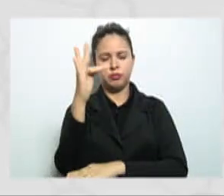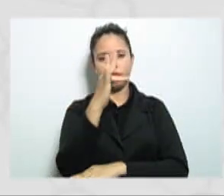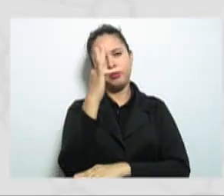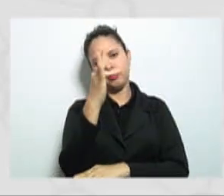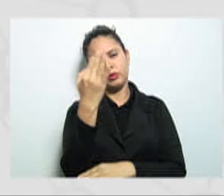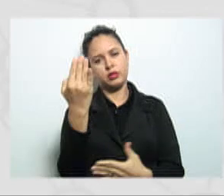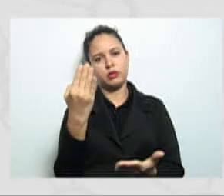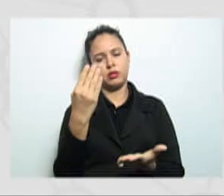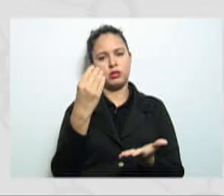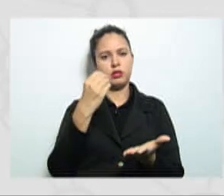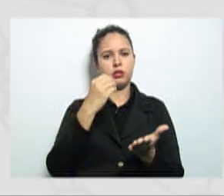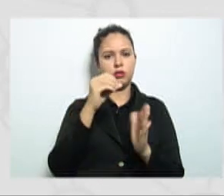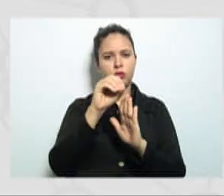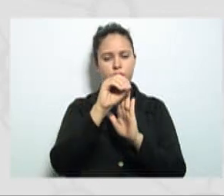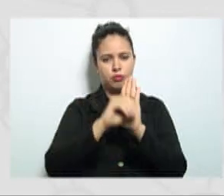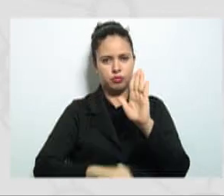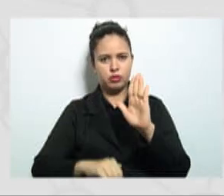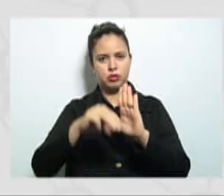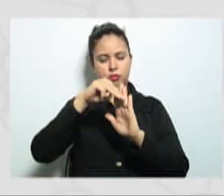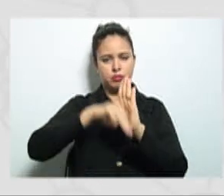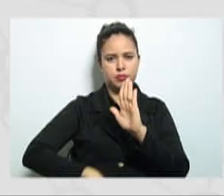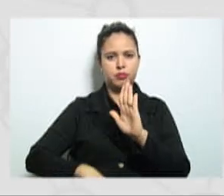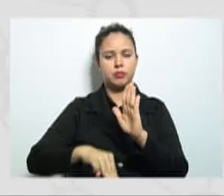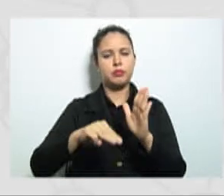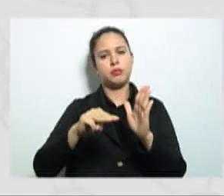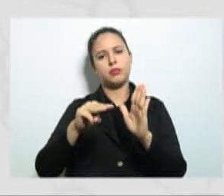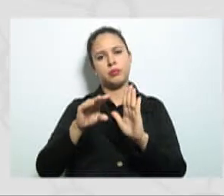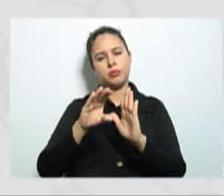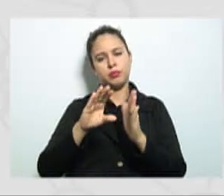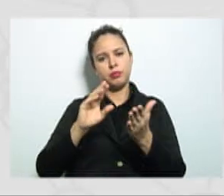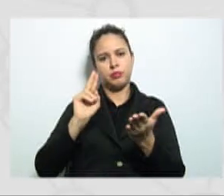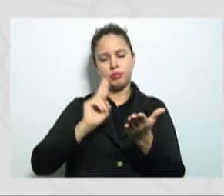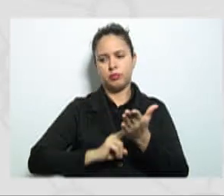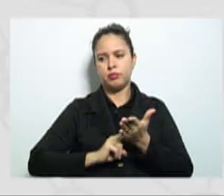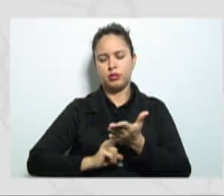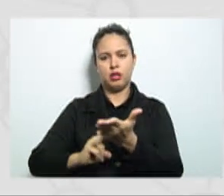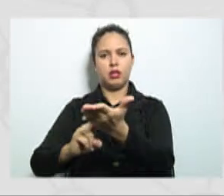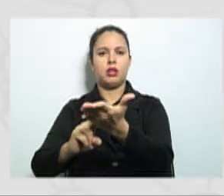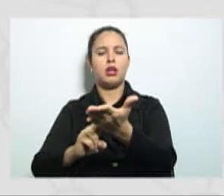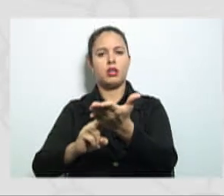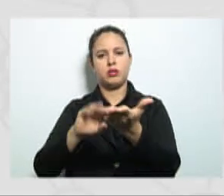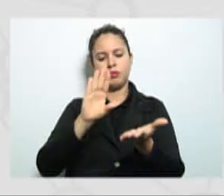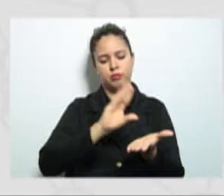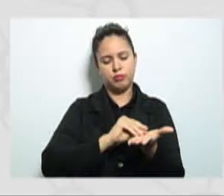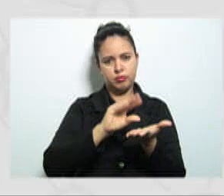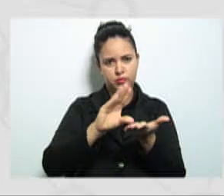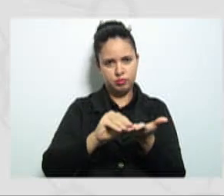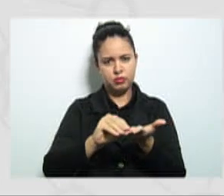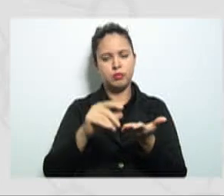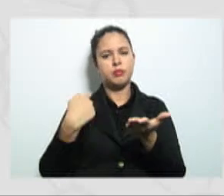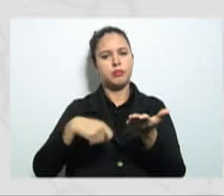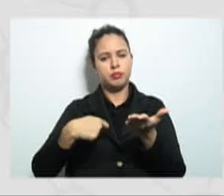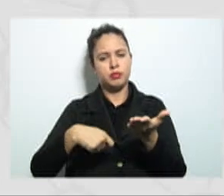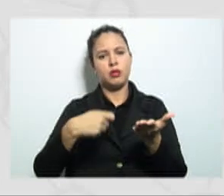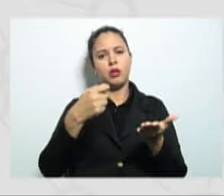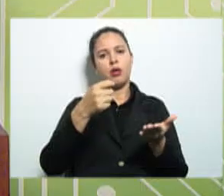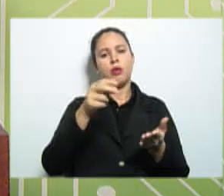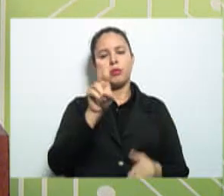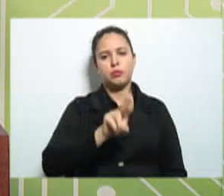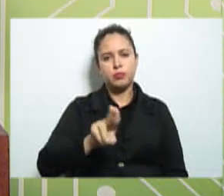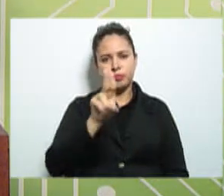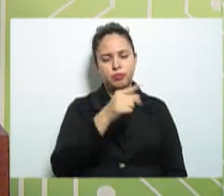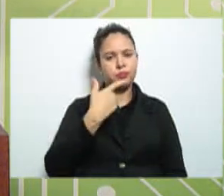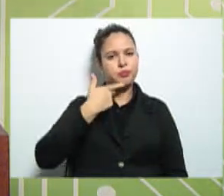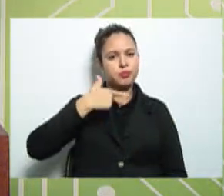ofício, o memorando, a carta comercial, o relatório, todos eles devem ser redigidos utilizando a língua culta, padrão, que é